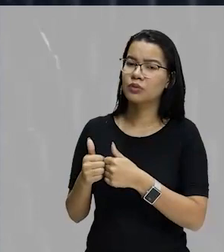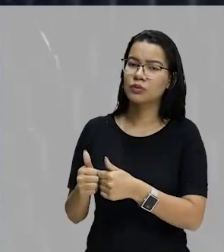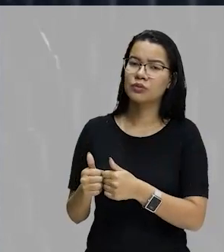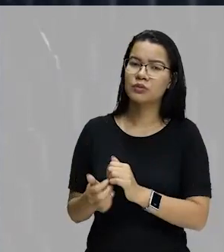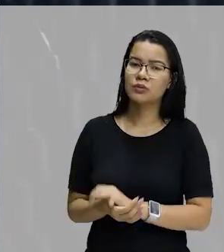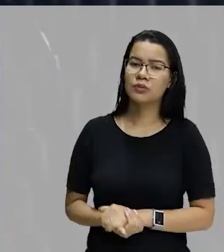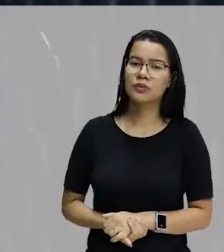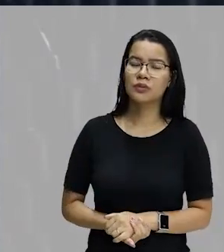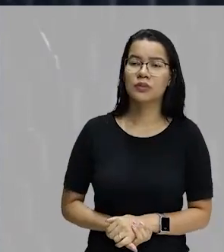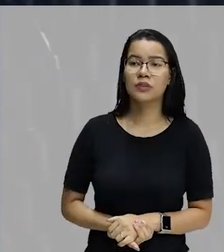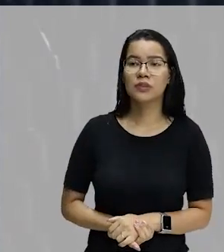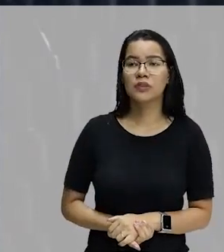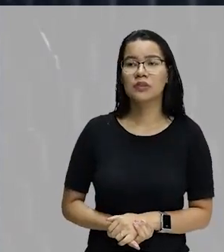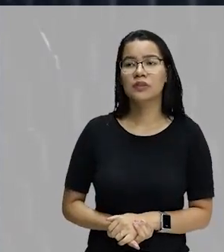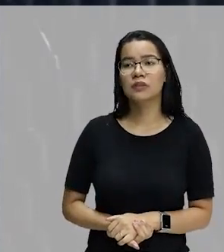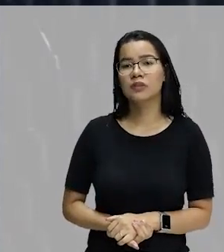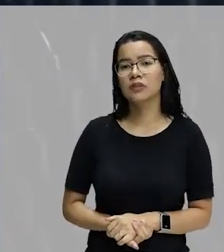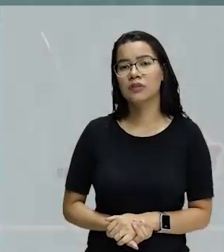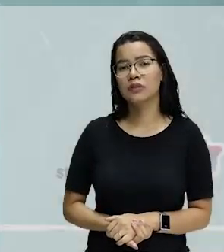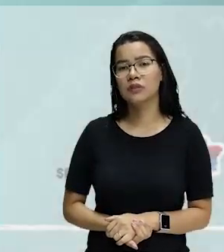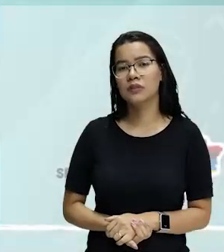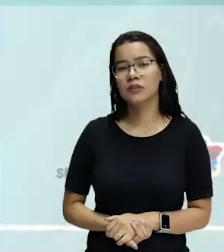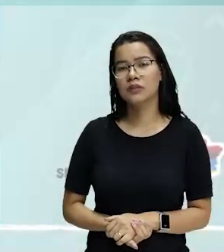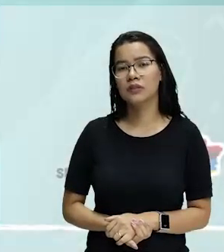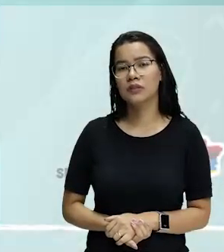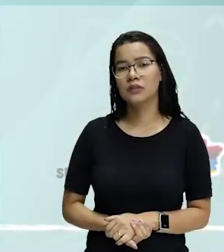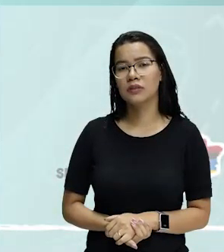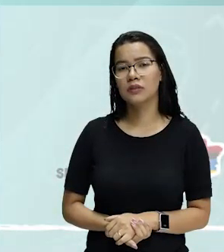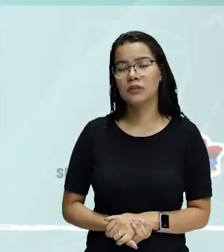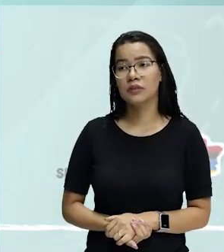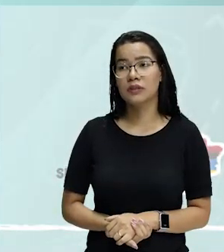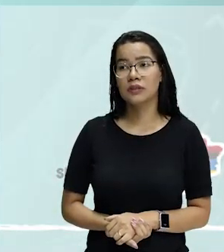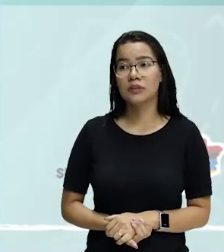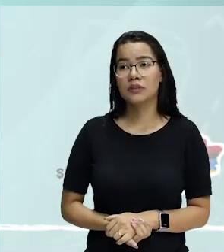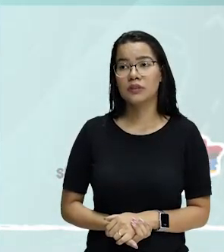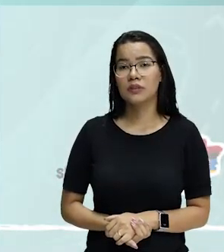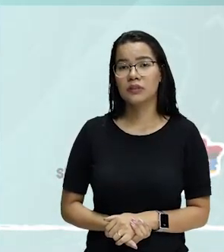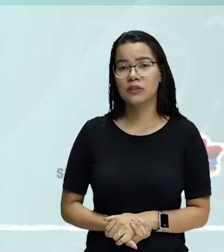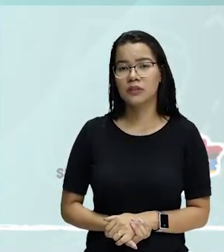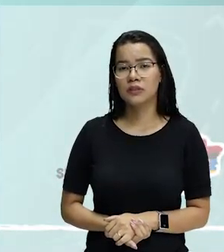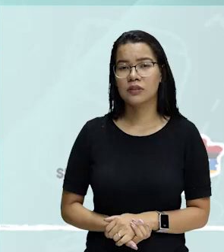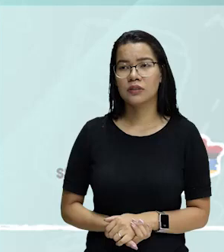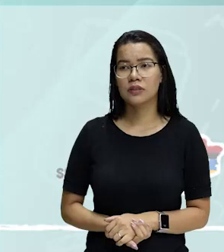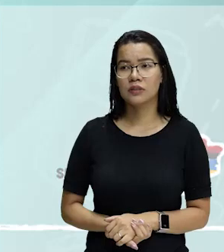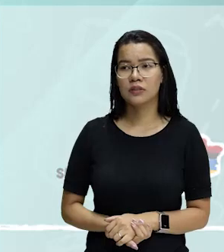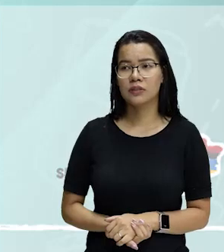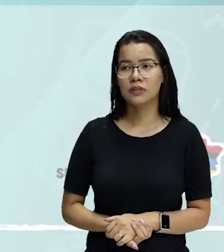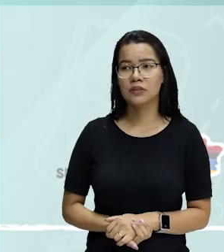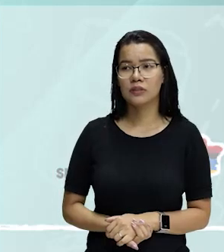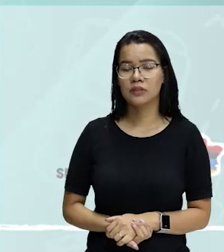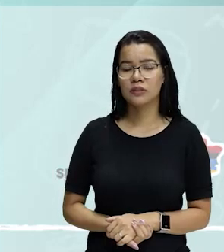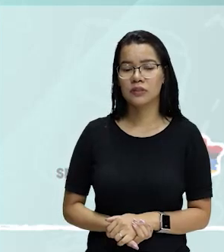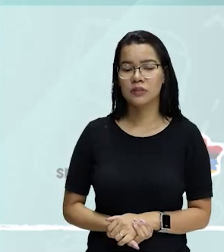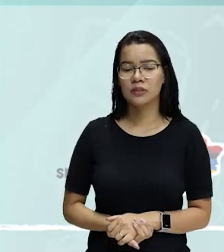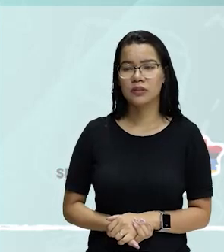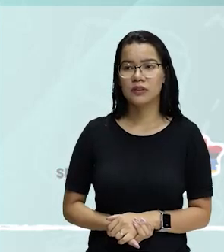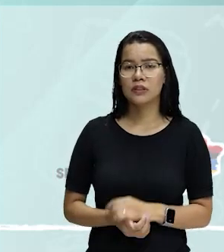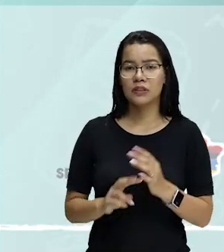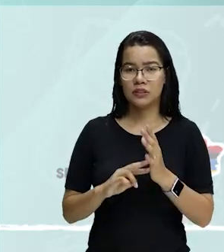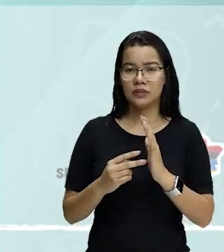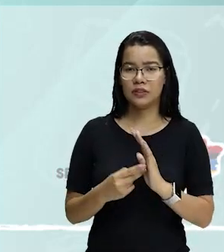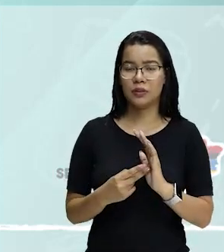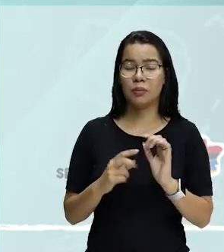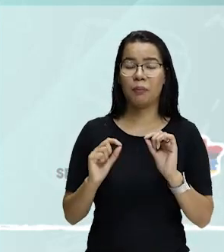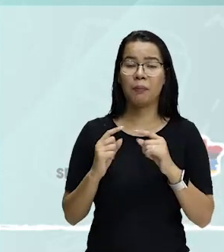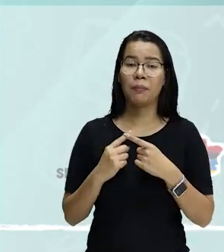seria how come? Por quê? Mais informal, tá? Do que o why. What about? What about